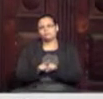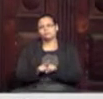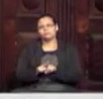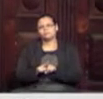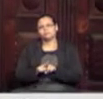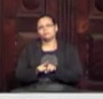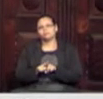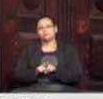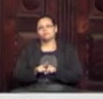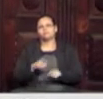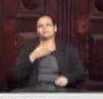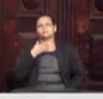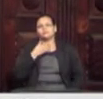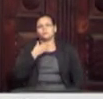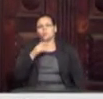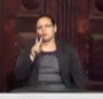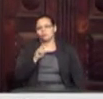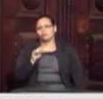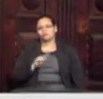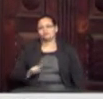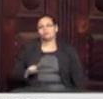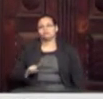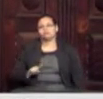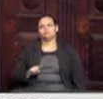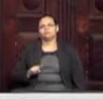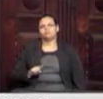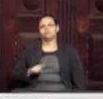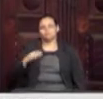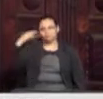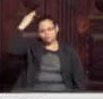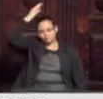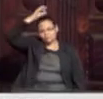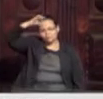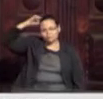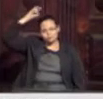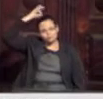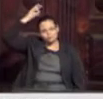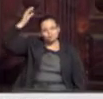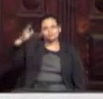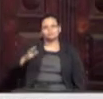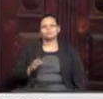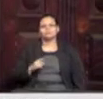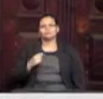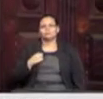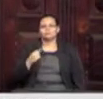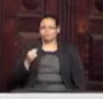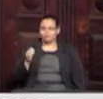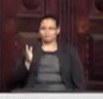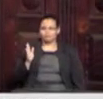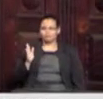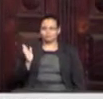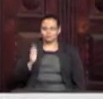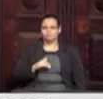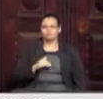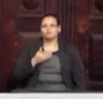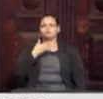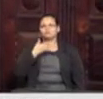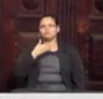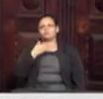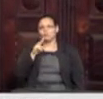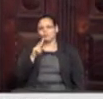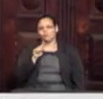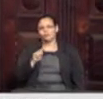a voz dos espíritas trago também a voz